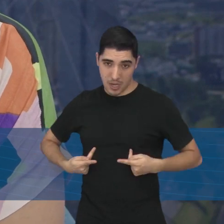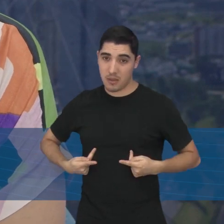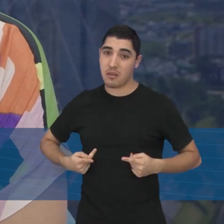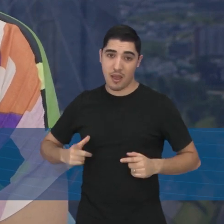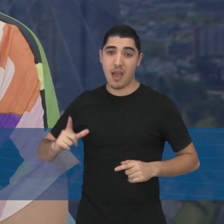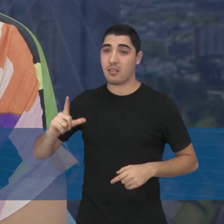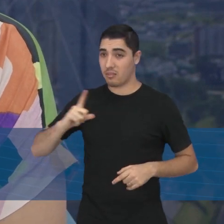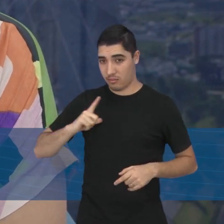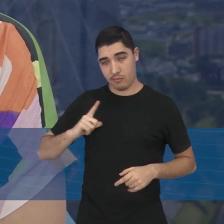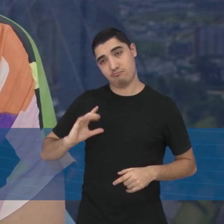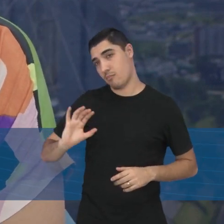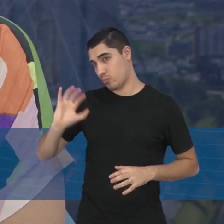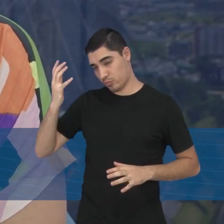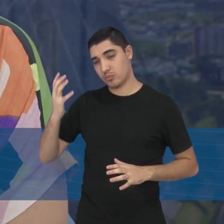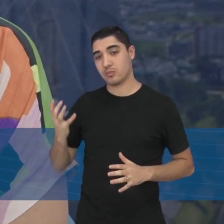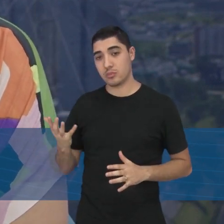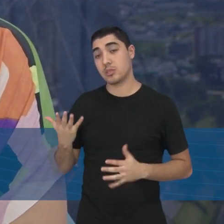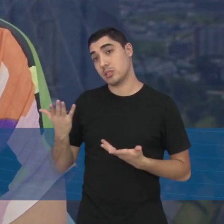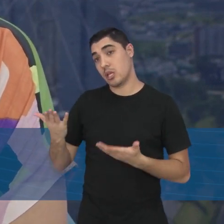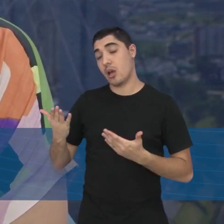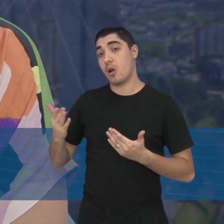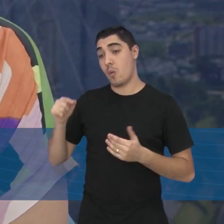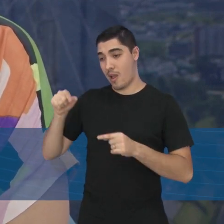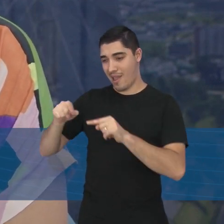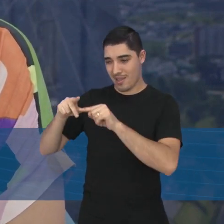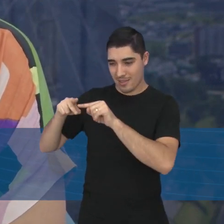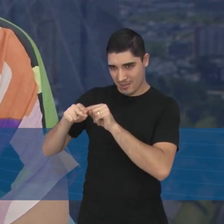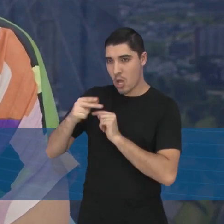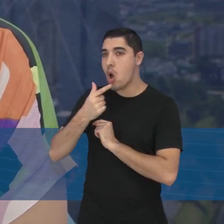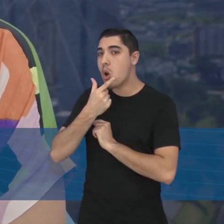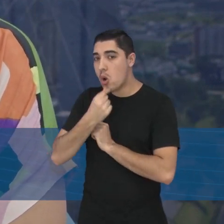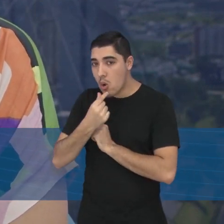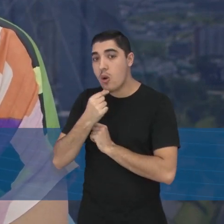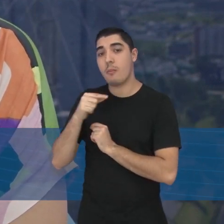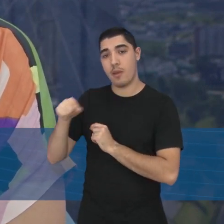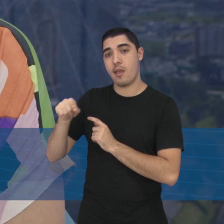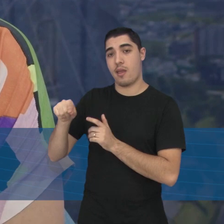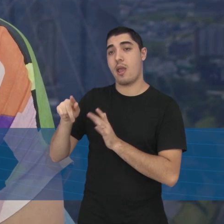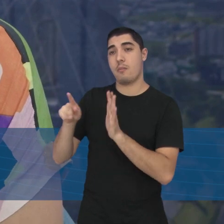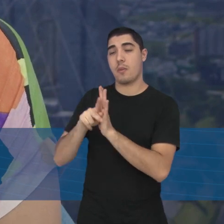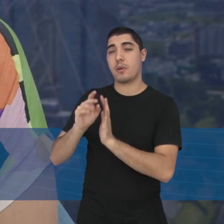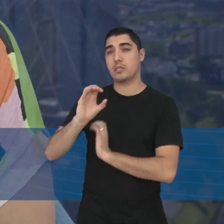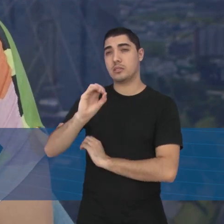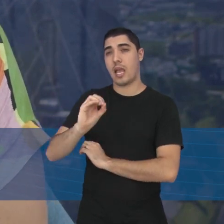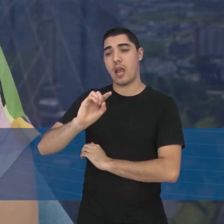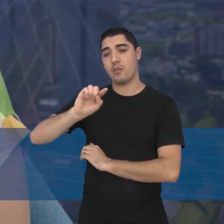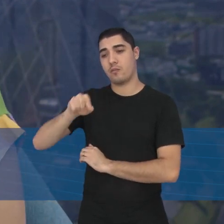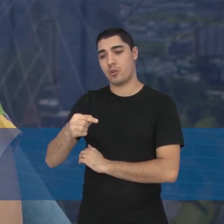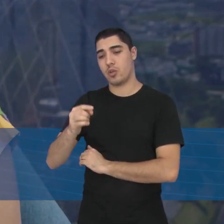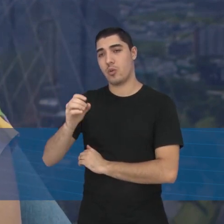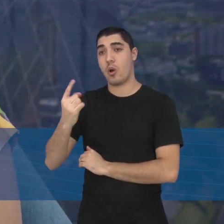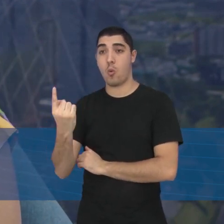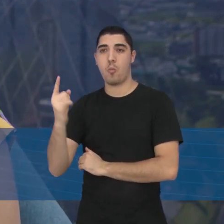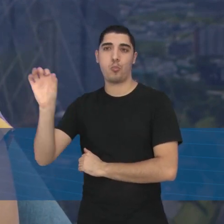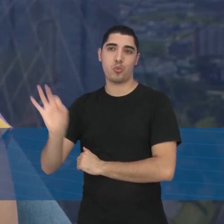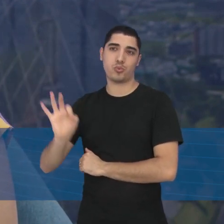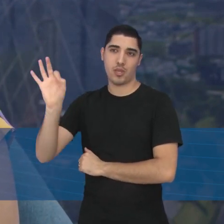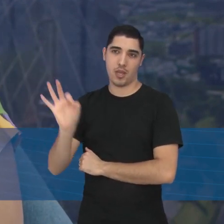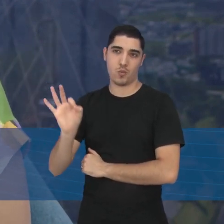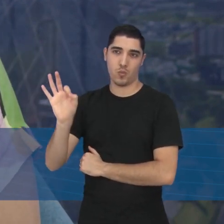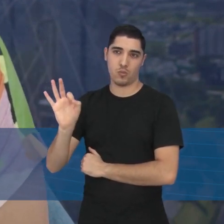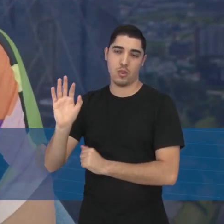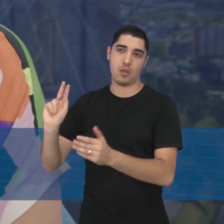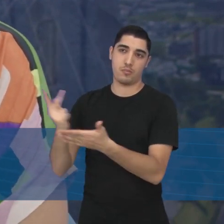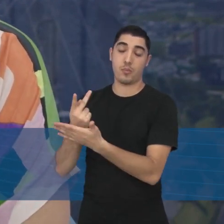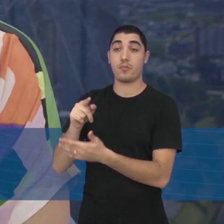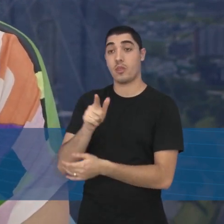vezes de recanalizar e tal. A vasectomia é mais ou menos, se eu me lembro os números, 0,1% de chance de falha.